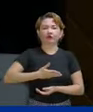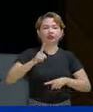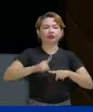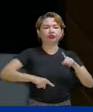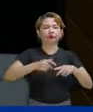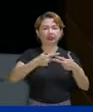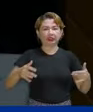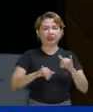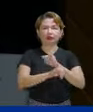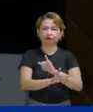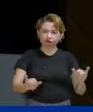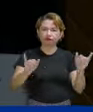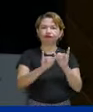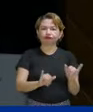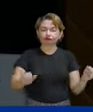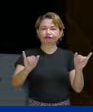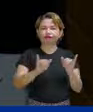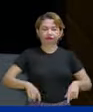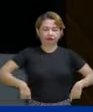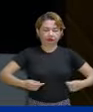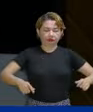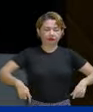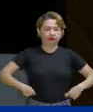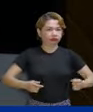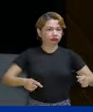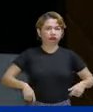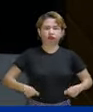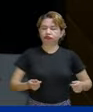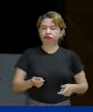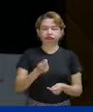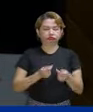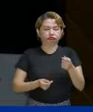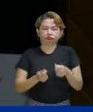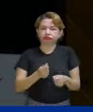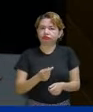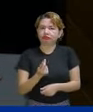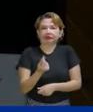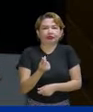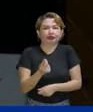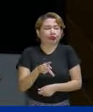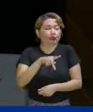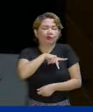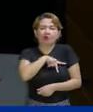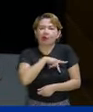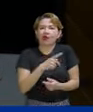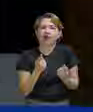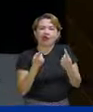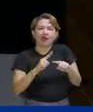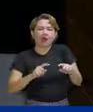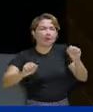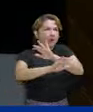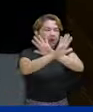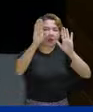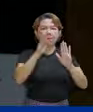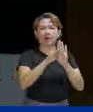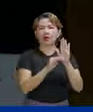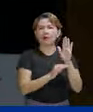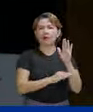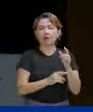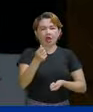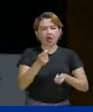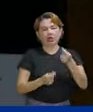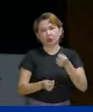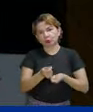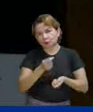dos materiais, configurando um gasto antieconômico com dinheiro público, ofendendo os princípios da transparência e da